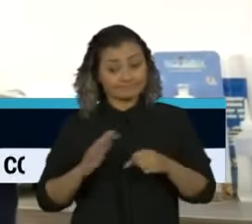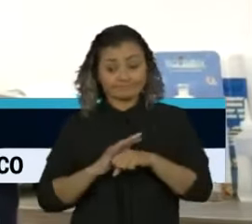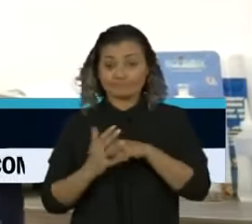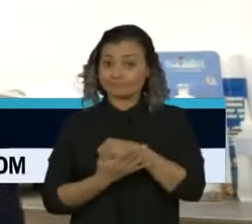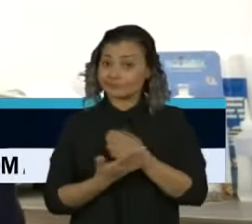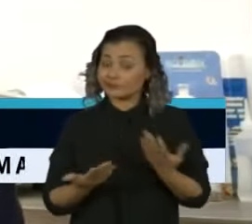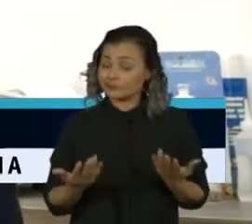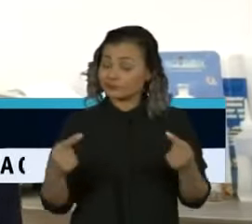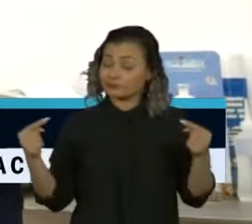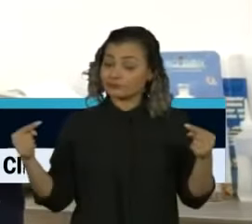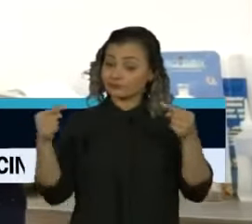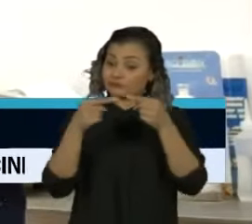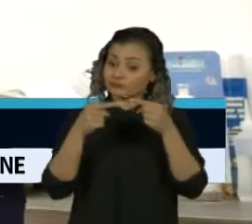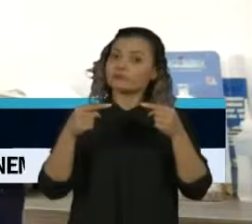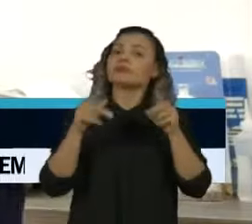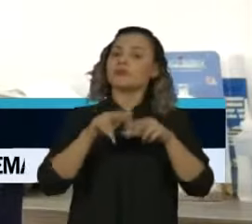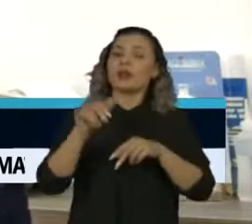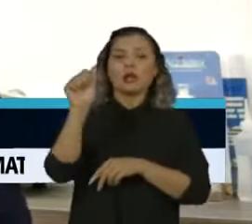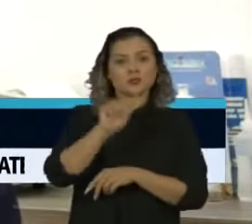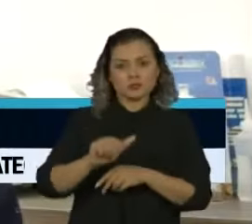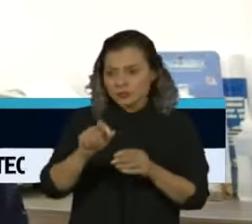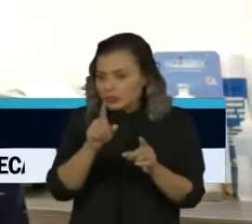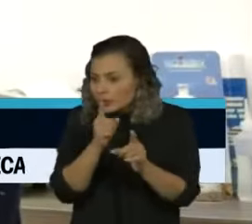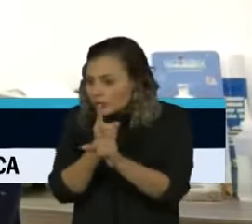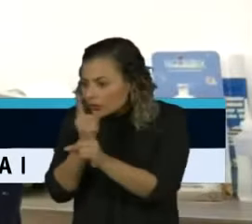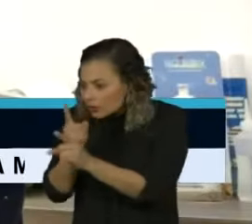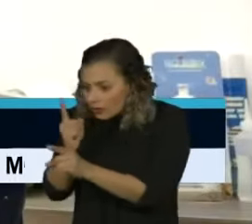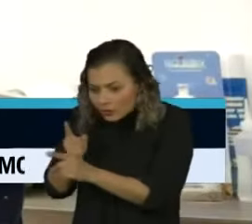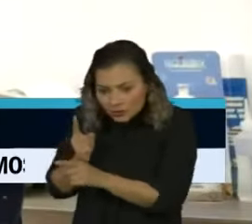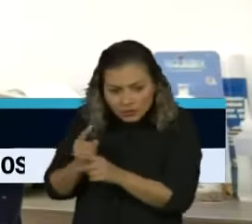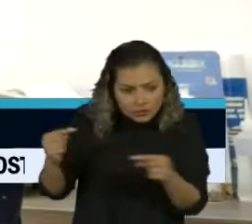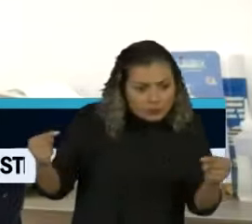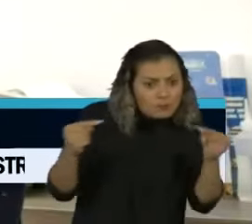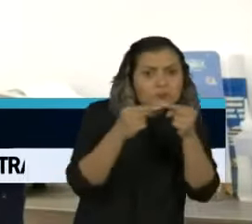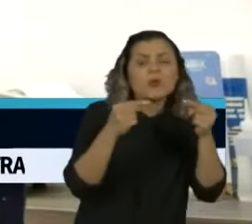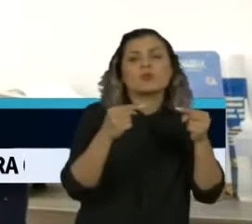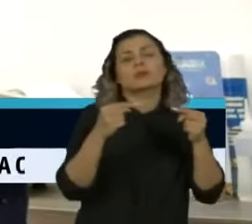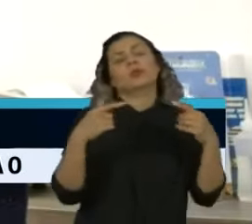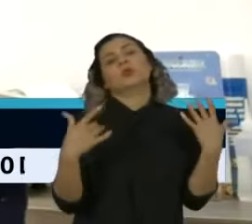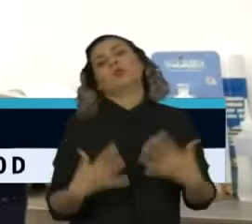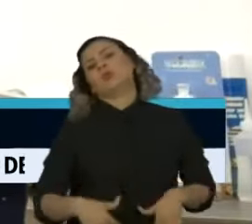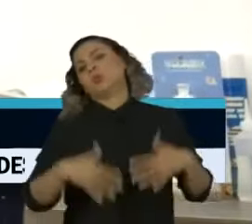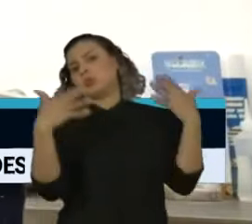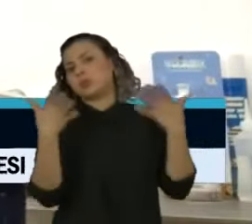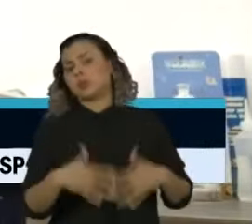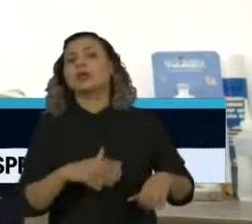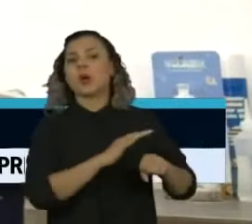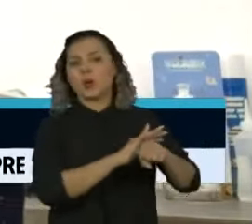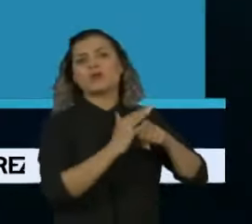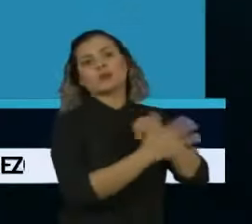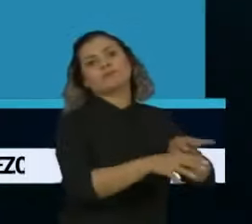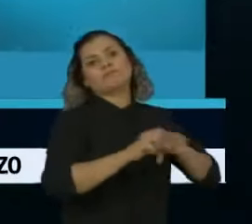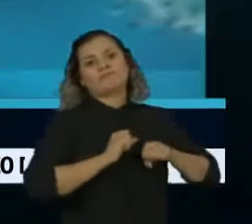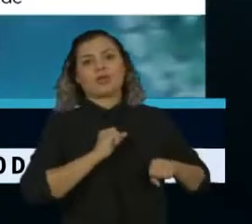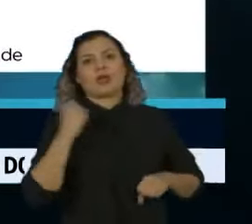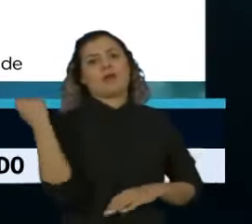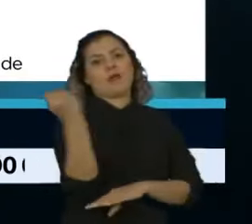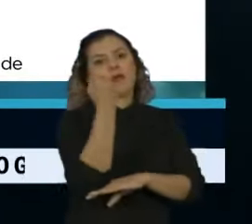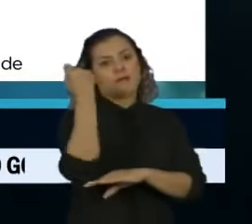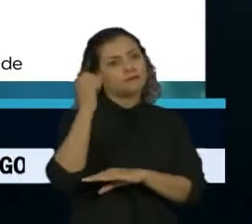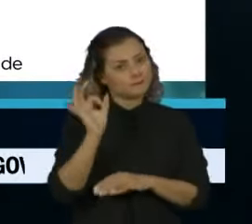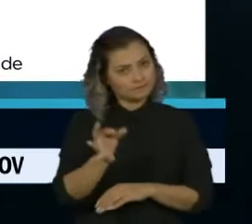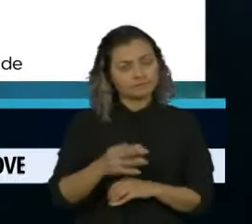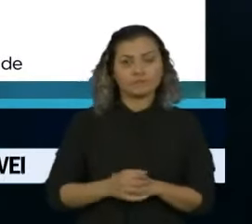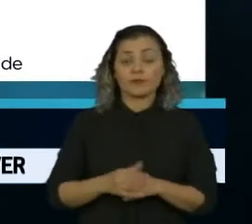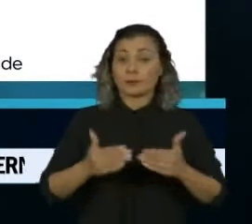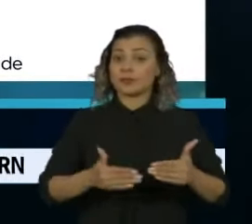essa associação vem sendo descrita como uma das possíveis complicações da infecção pelo coronavírus em crianças. Segundo o Ministério